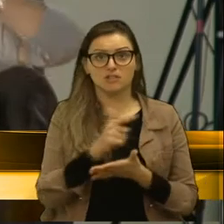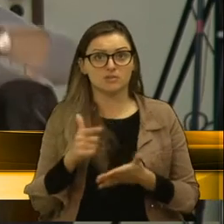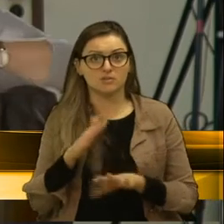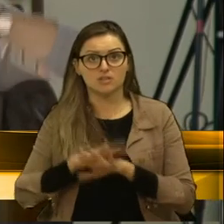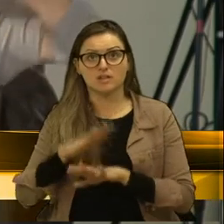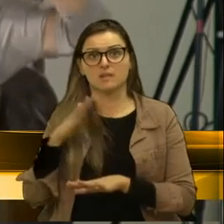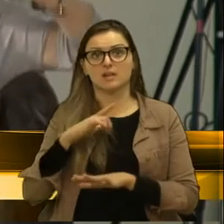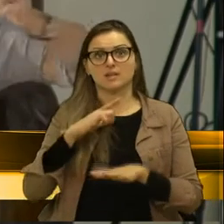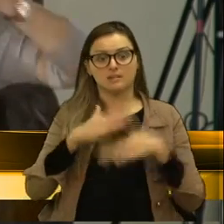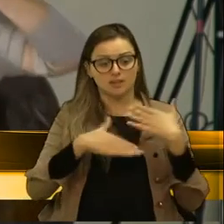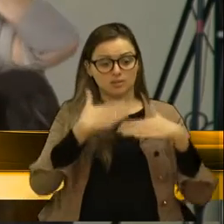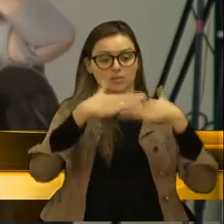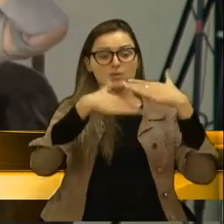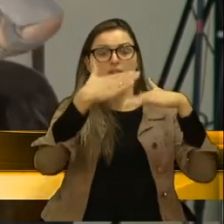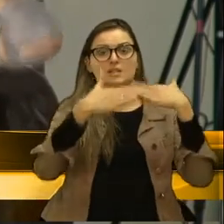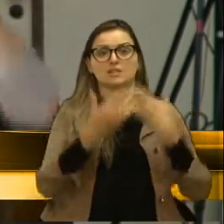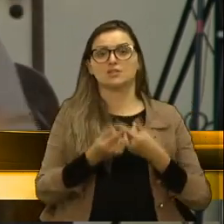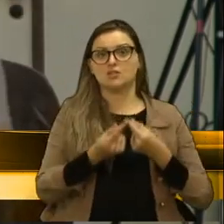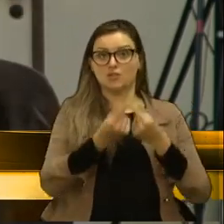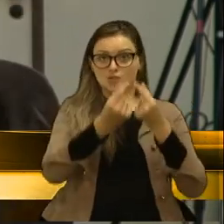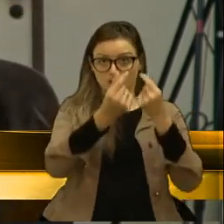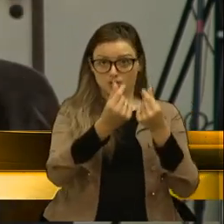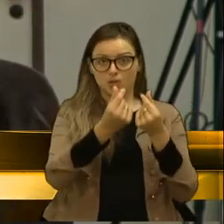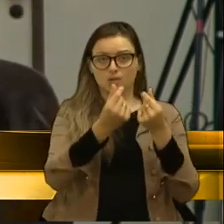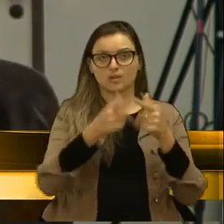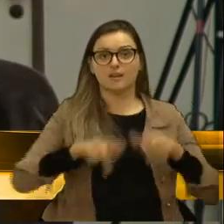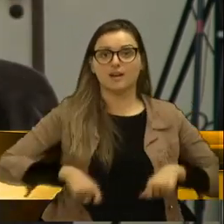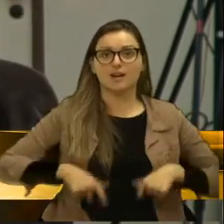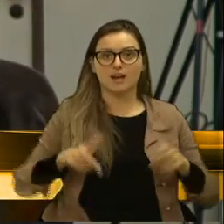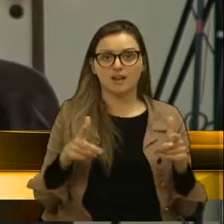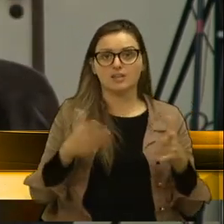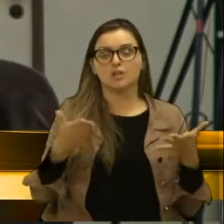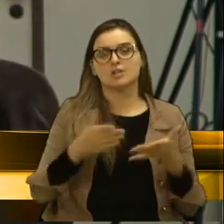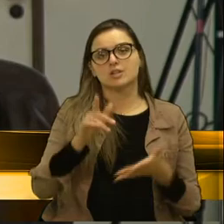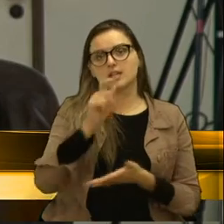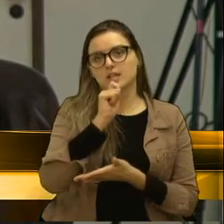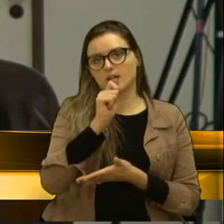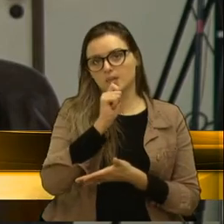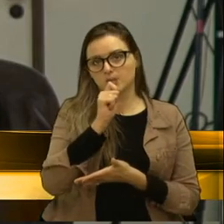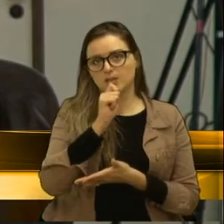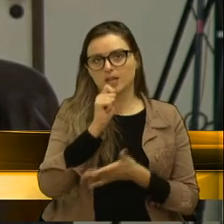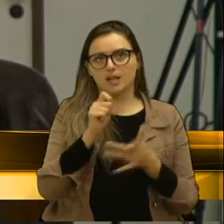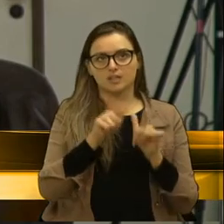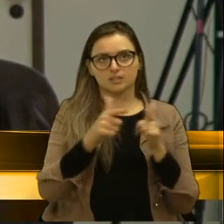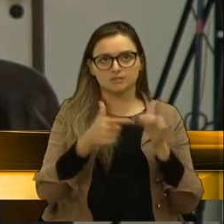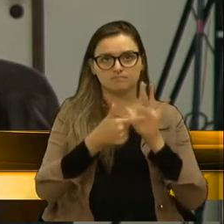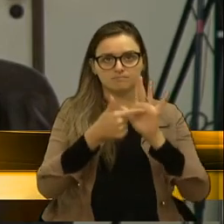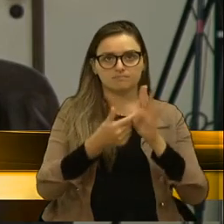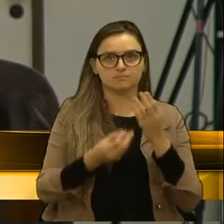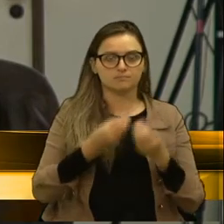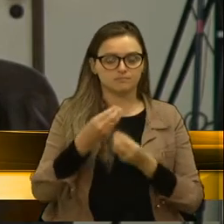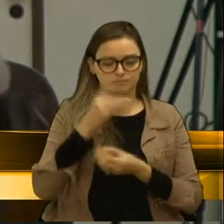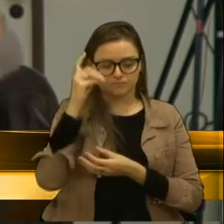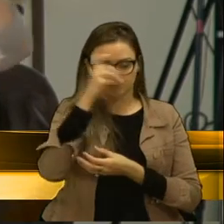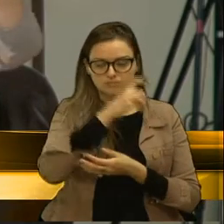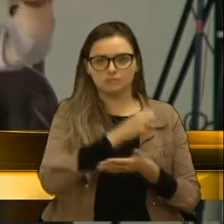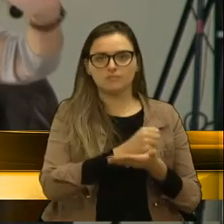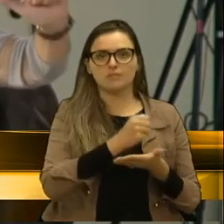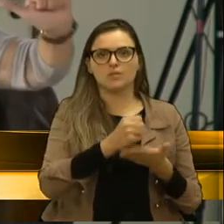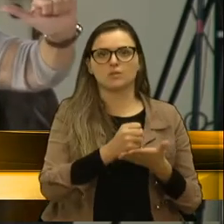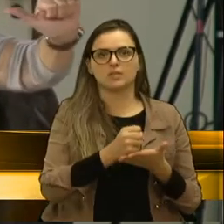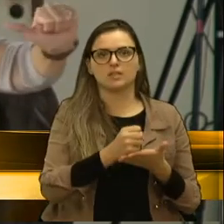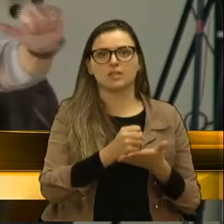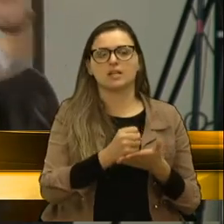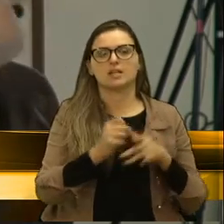aquele crescimento vegetativo. E já nessa reportagem trazia a dificuldade de contratar pessoas